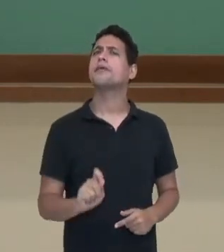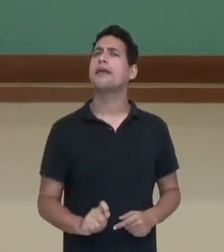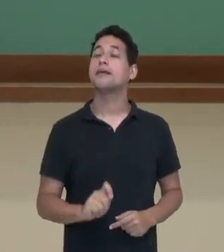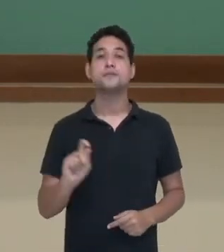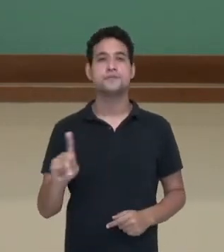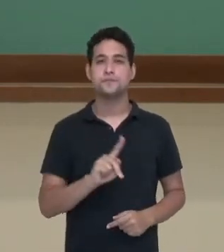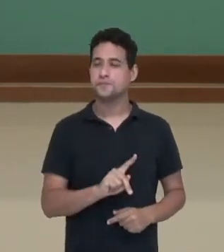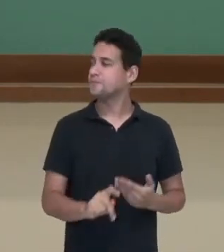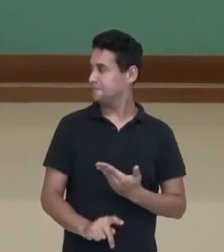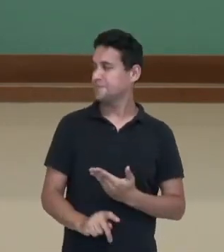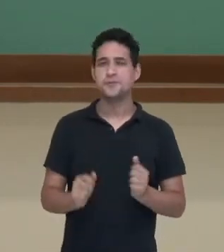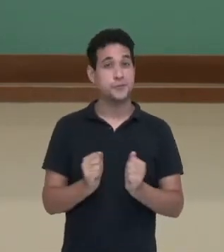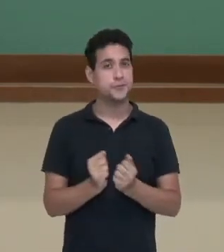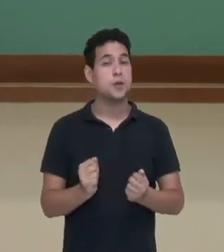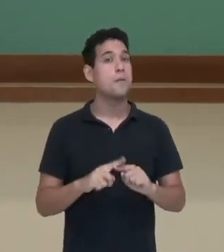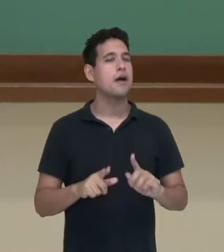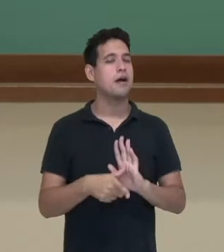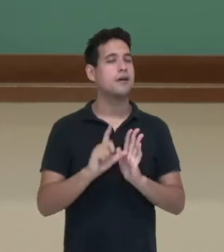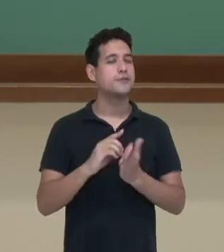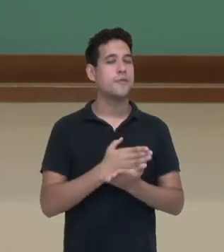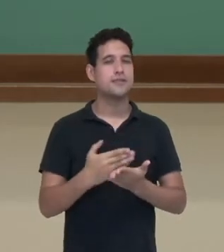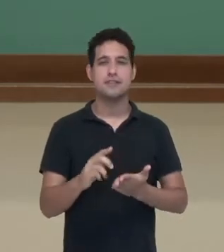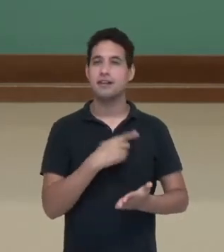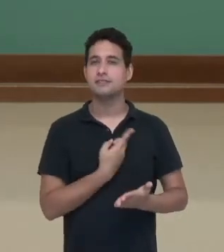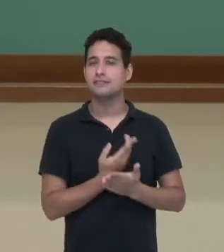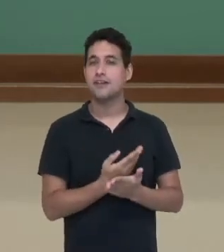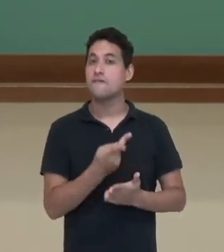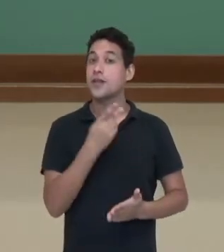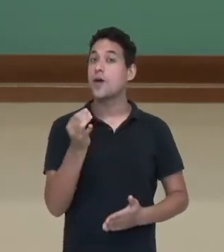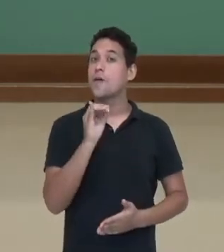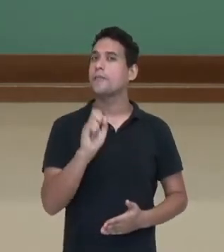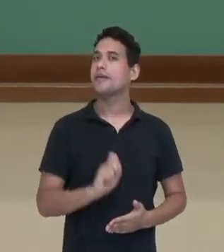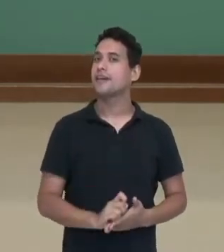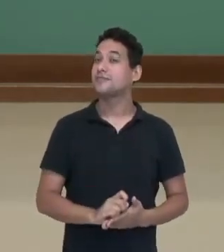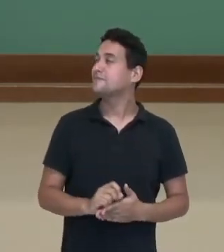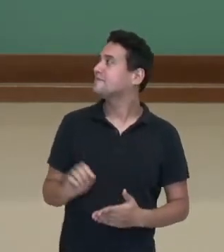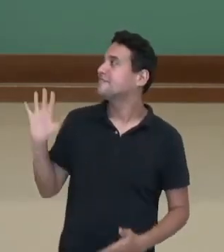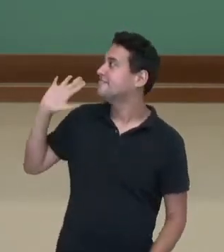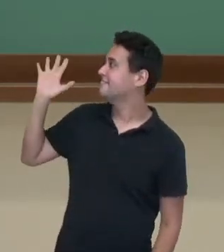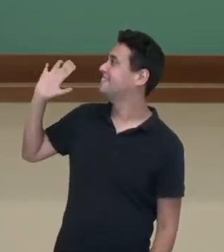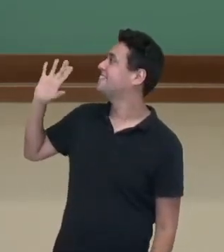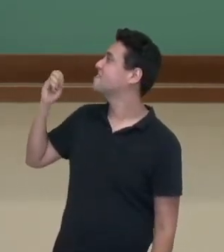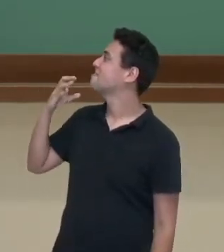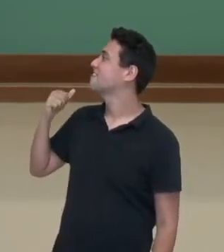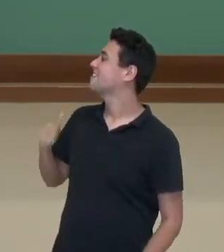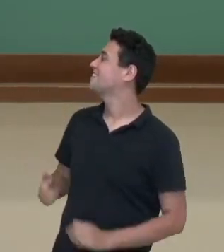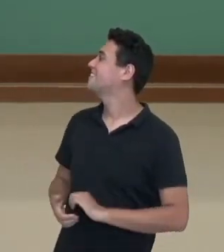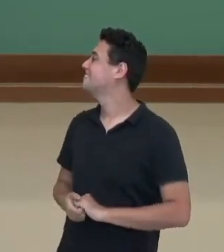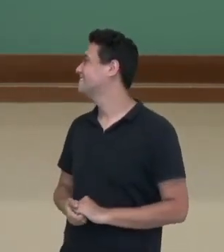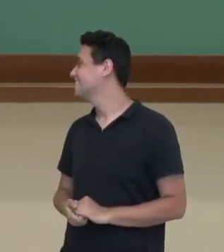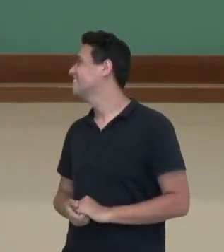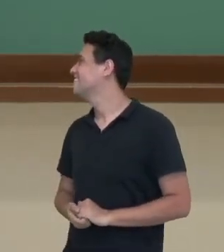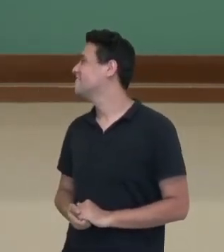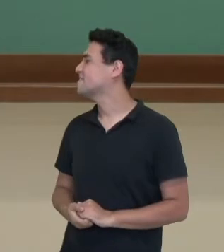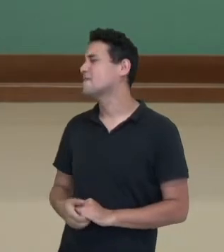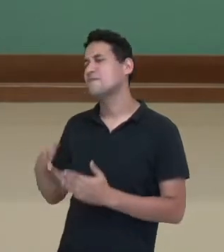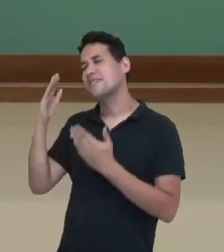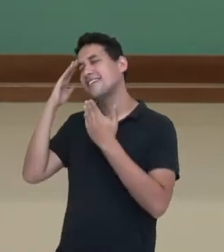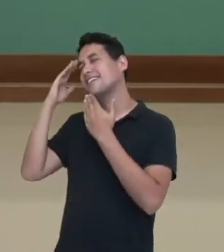professora Estefânia. Antes de iniciar nossa aula, vamos dar um olá para o Kelvin. Olá, Kelvin!